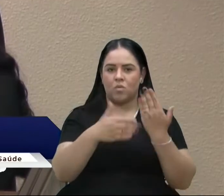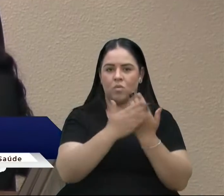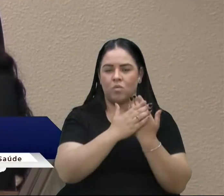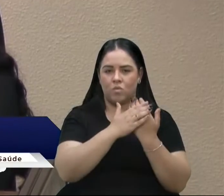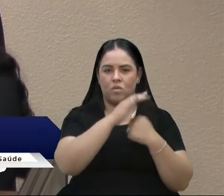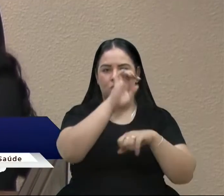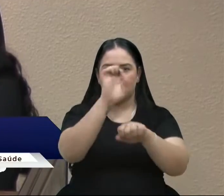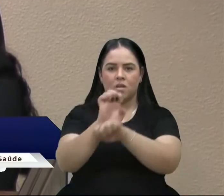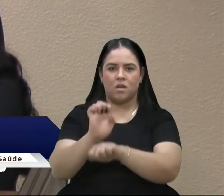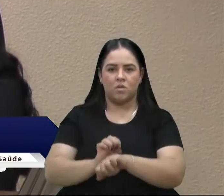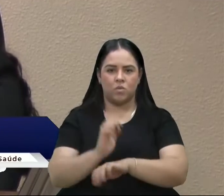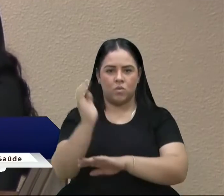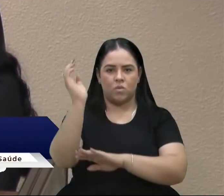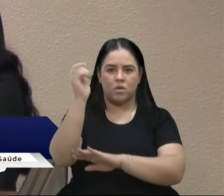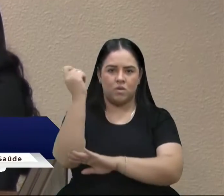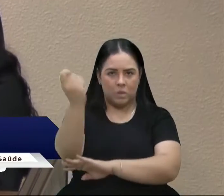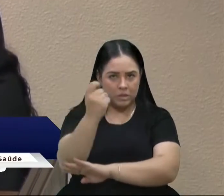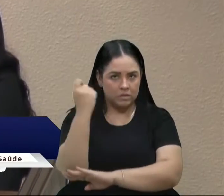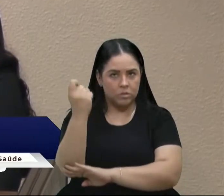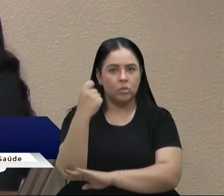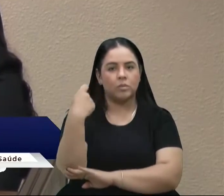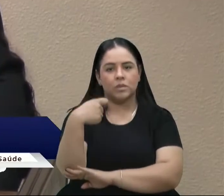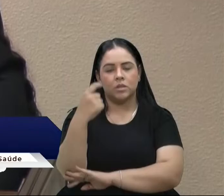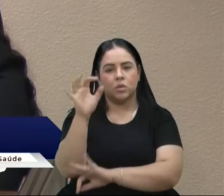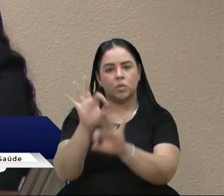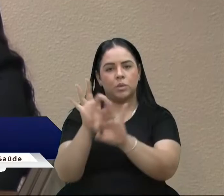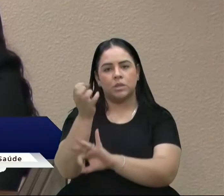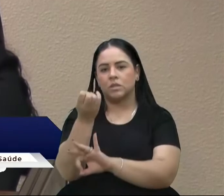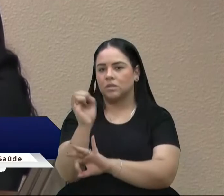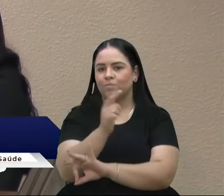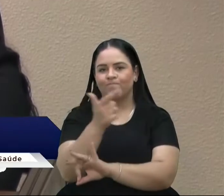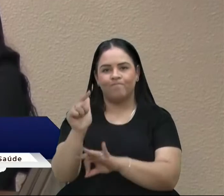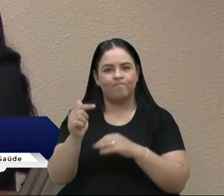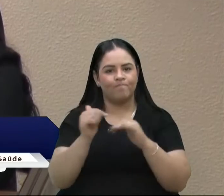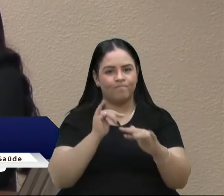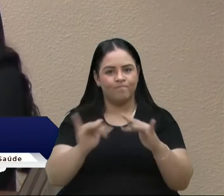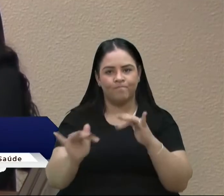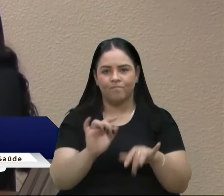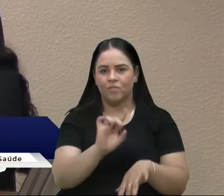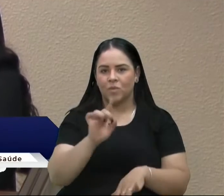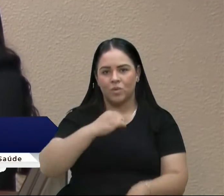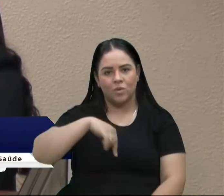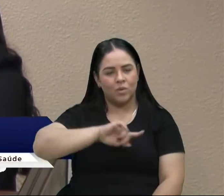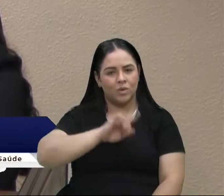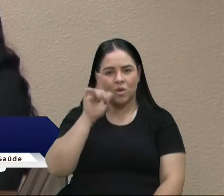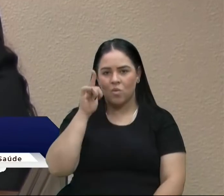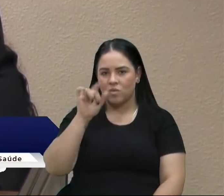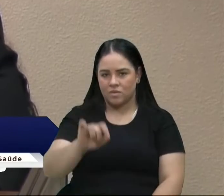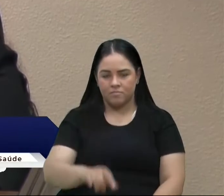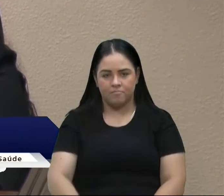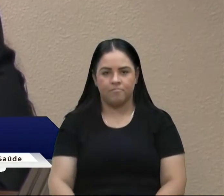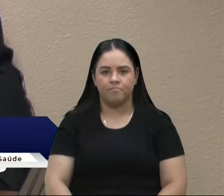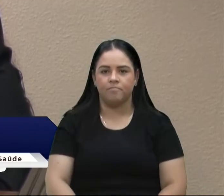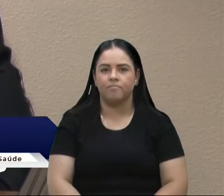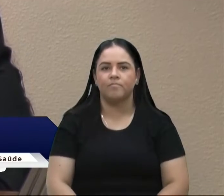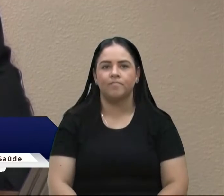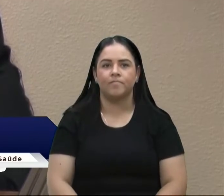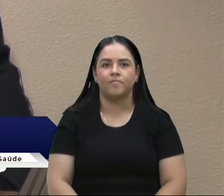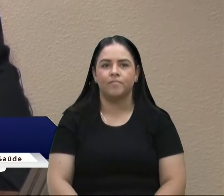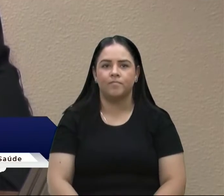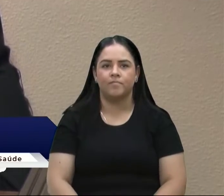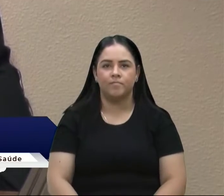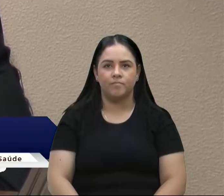território do Estado do Rio Grande do Sul. Sem esse movimento, infelizmente, a gente não vai conseguir êxito. Na